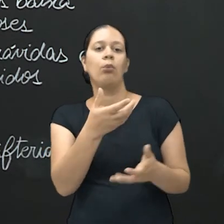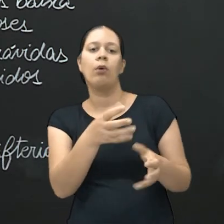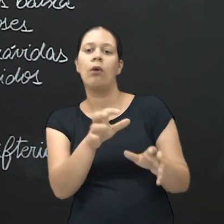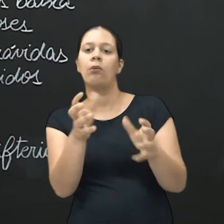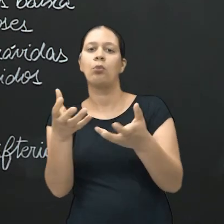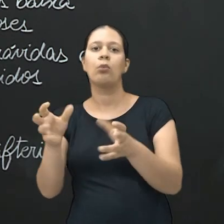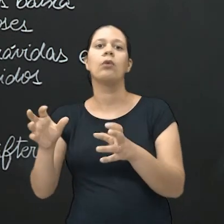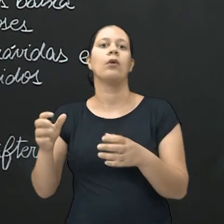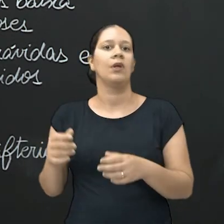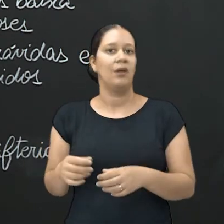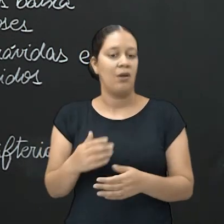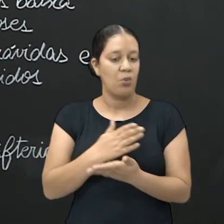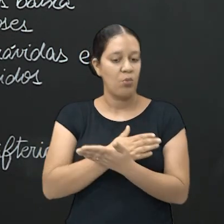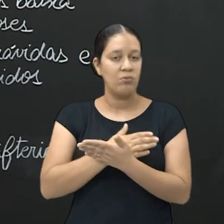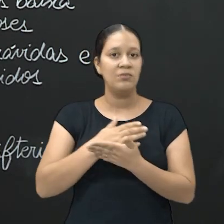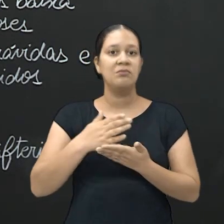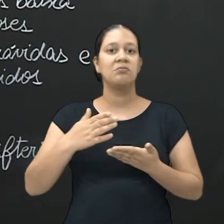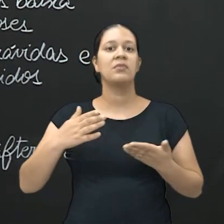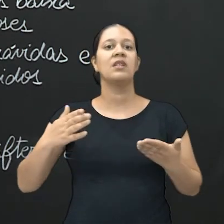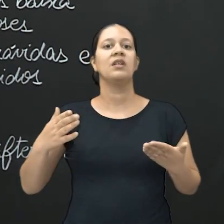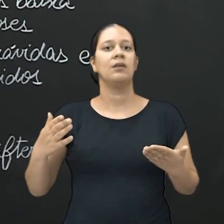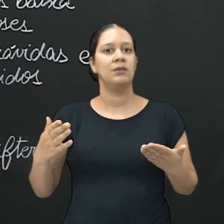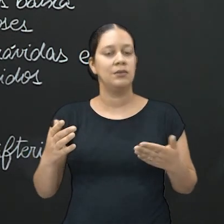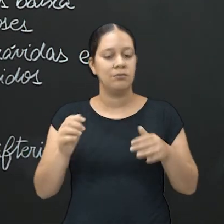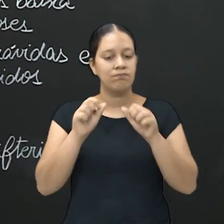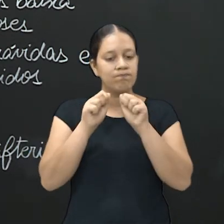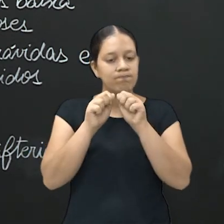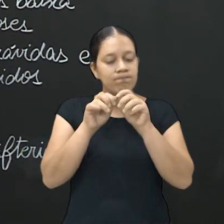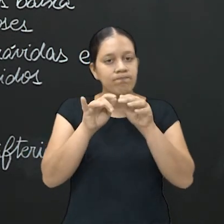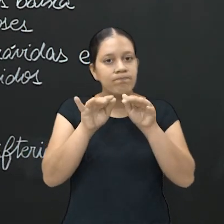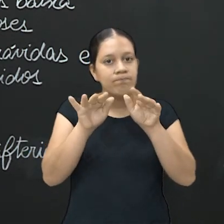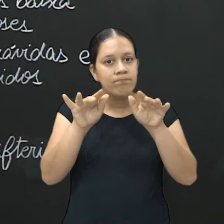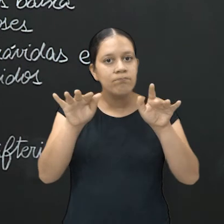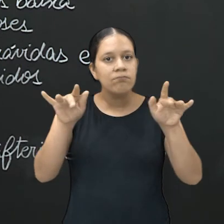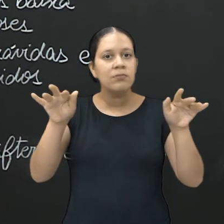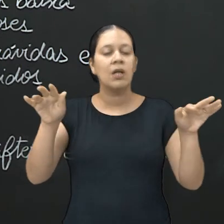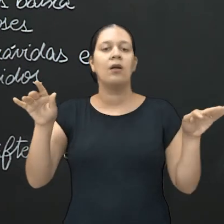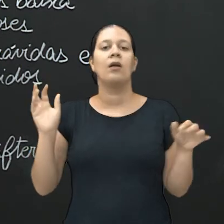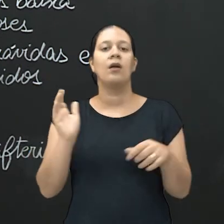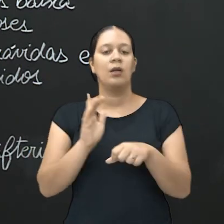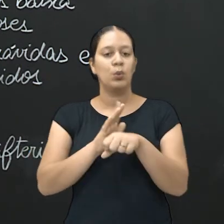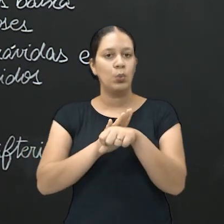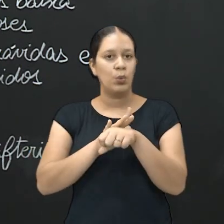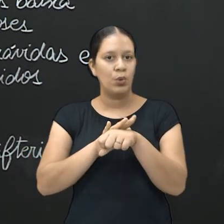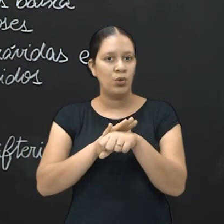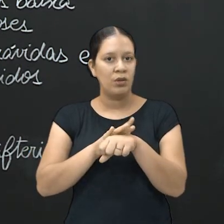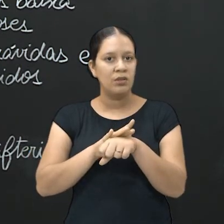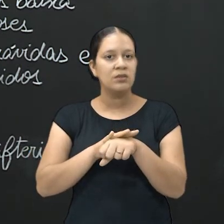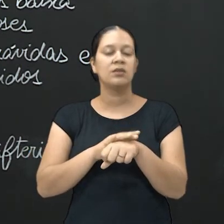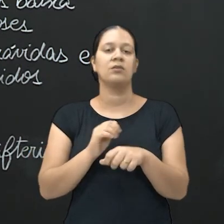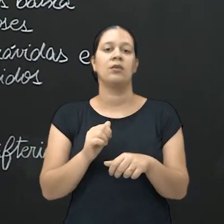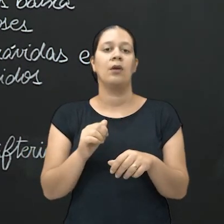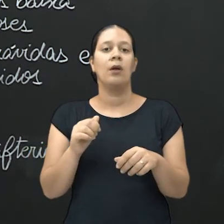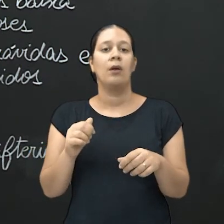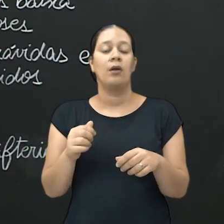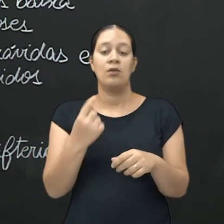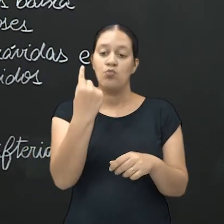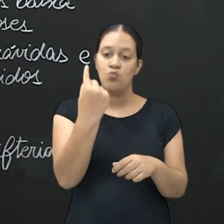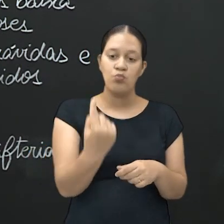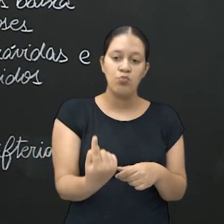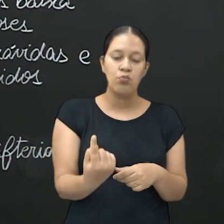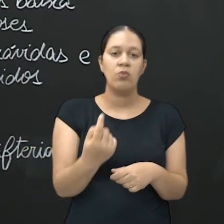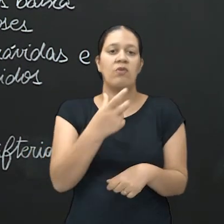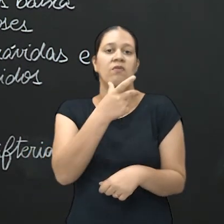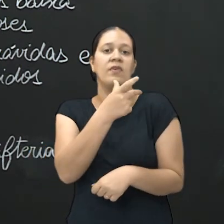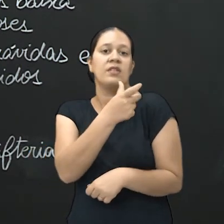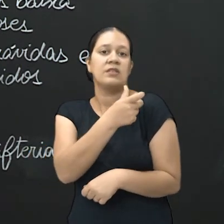A chance de que aumente a frequência de certas doenças que já estavam erradicadas e que alguém que mesmo vacinado, por